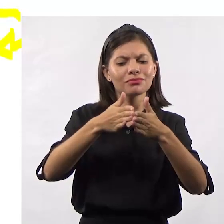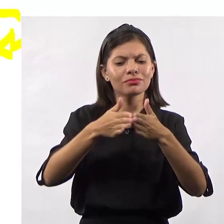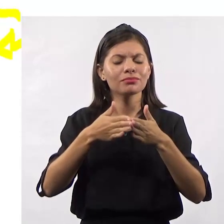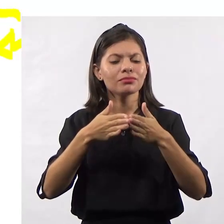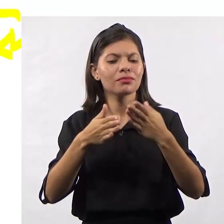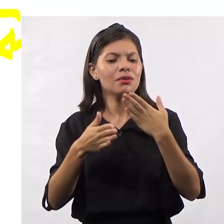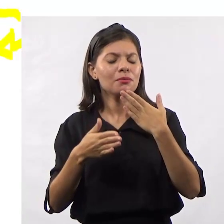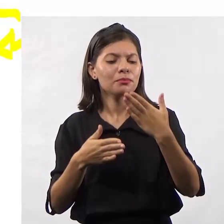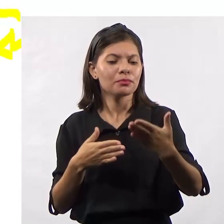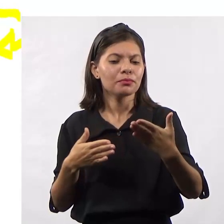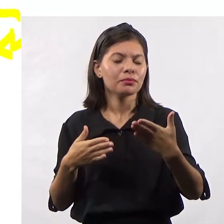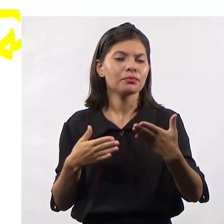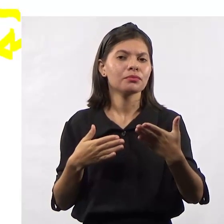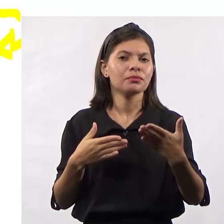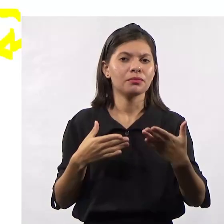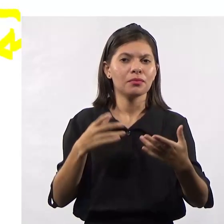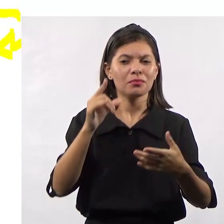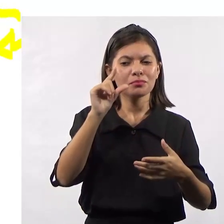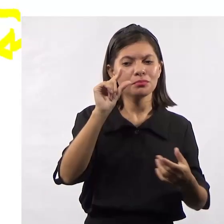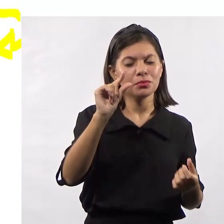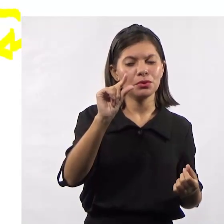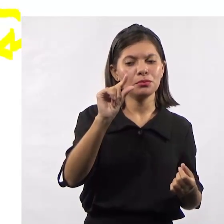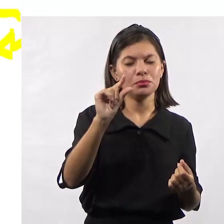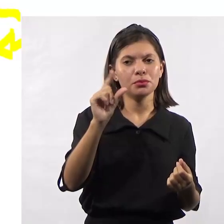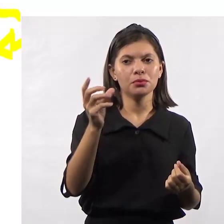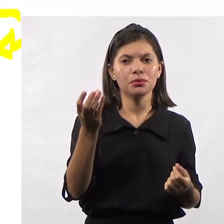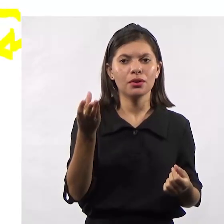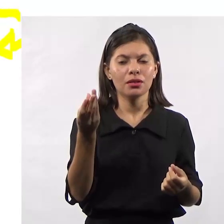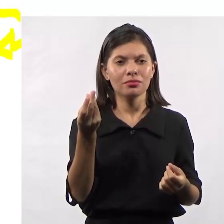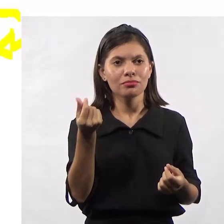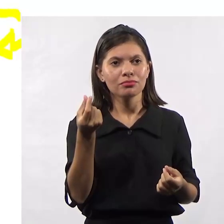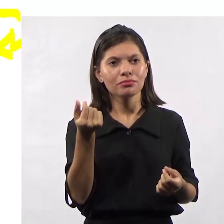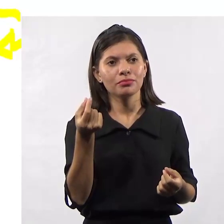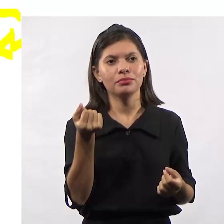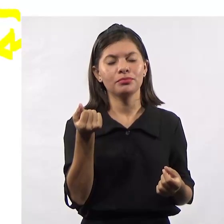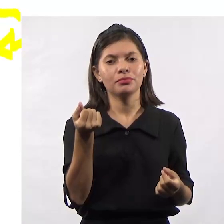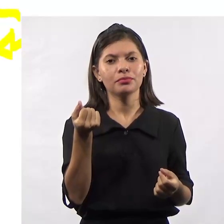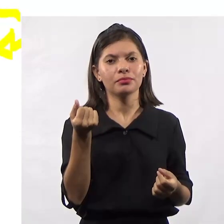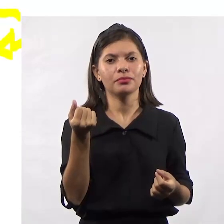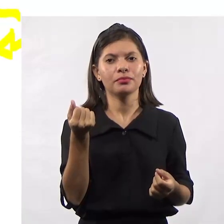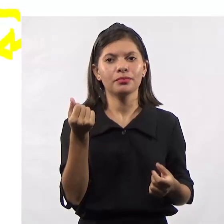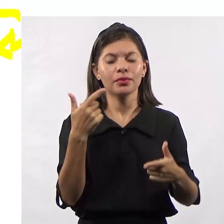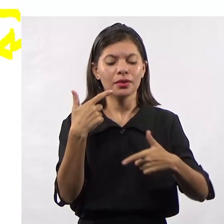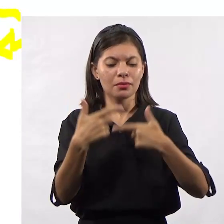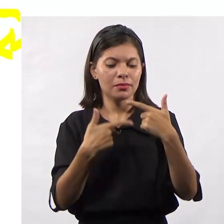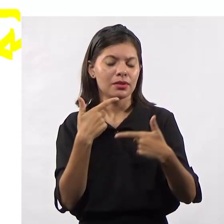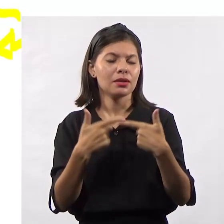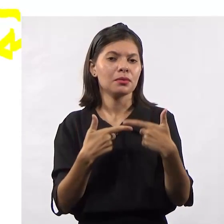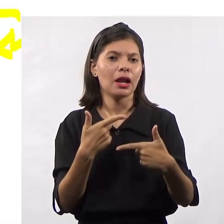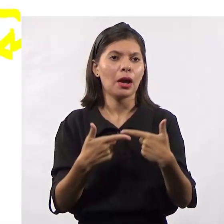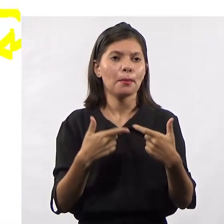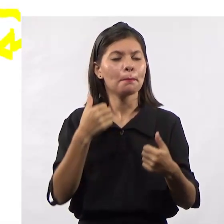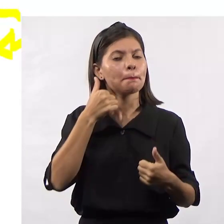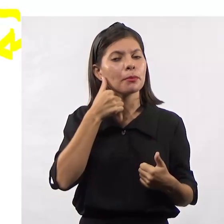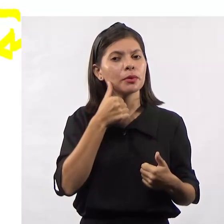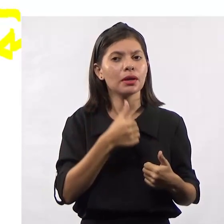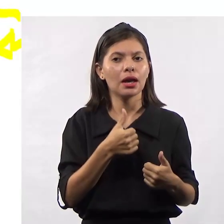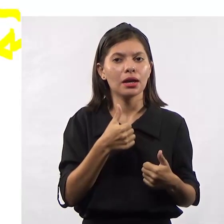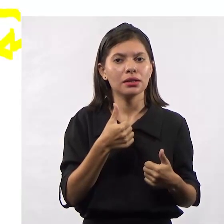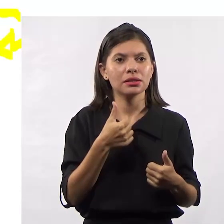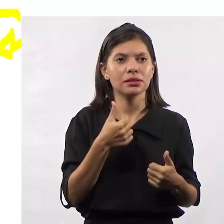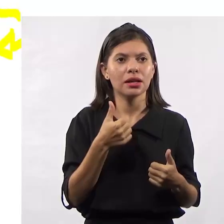exija um percentual mínimo de mão de obra responsável pela execução do objeto da contratação, constituído de